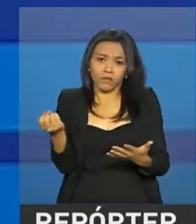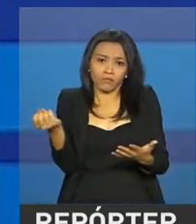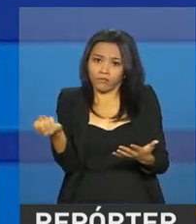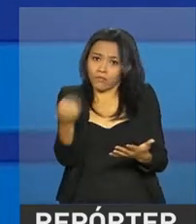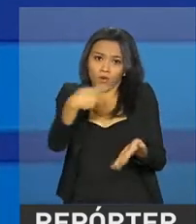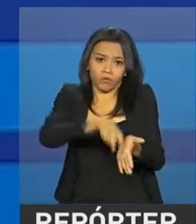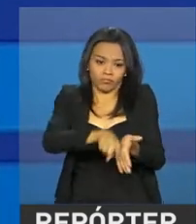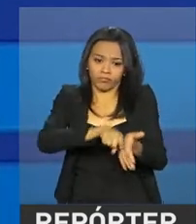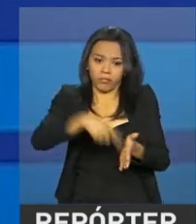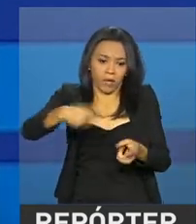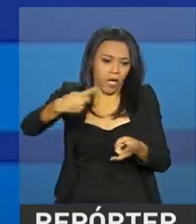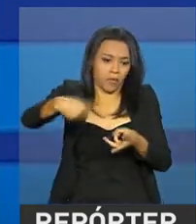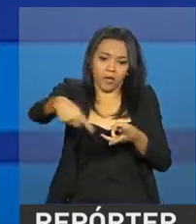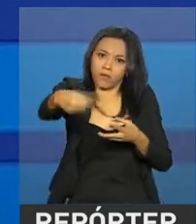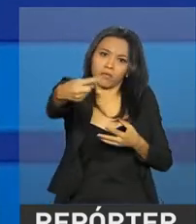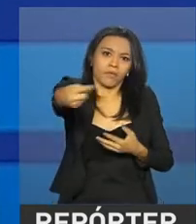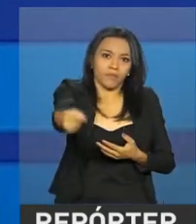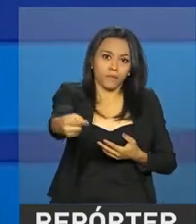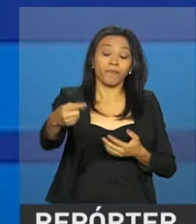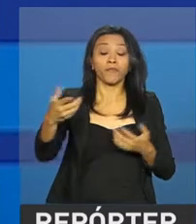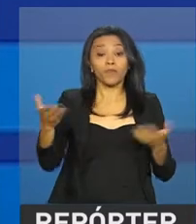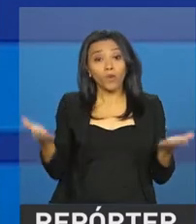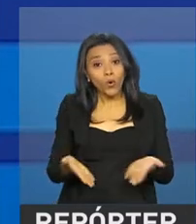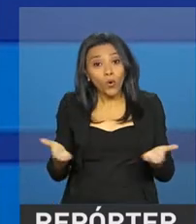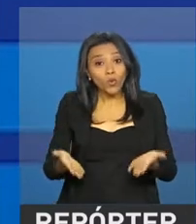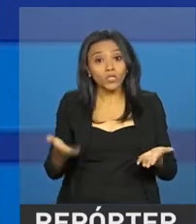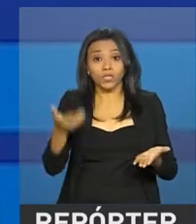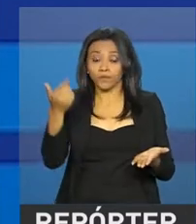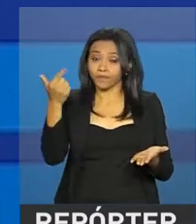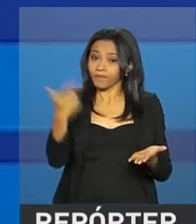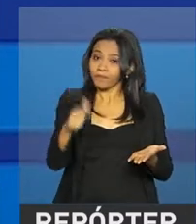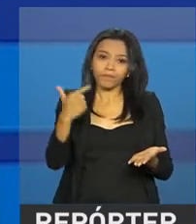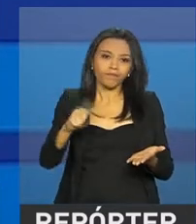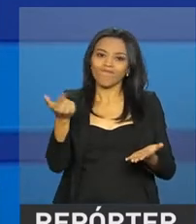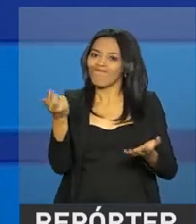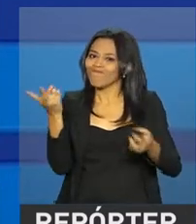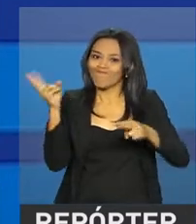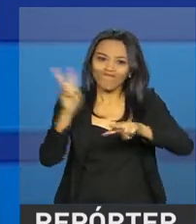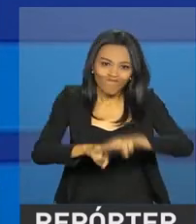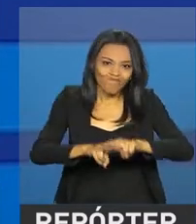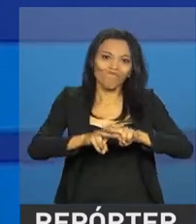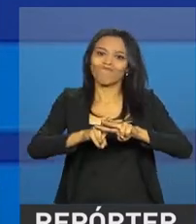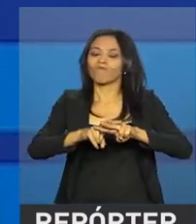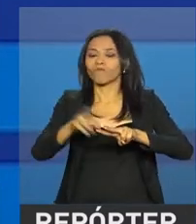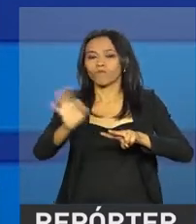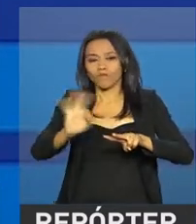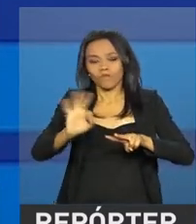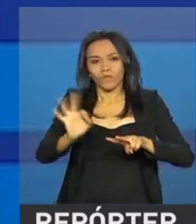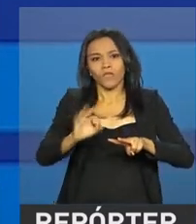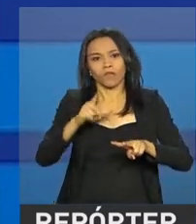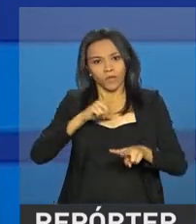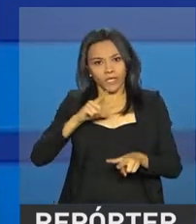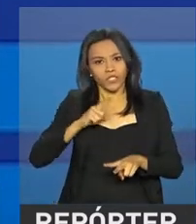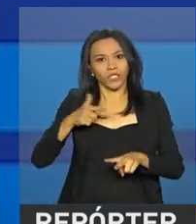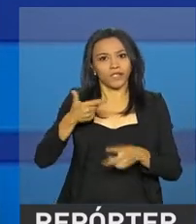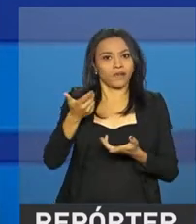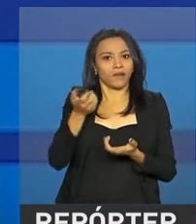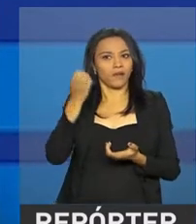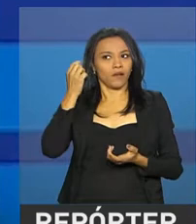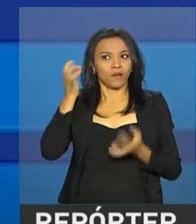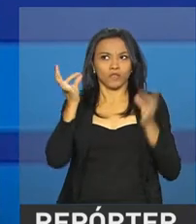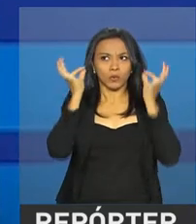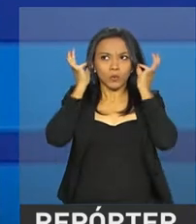de hoje, vamos dizer assim, ela não tivemos prisões, por exemplo, nenhum dos alvos dessa operação estava portando consigo, escutas,